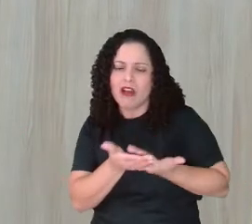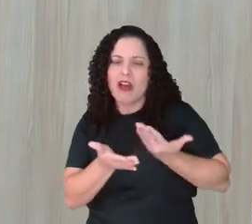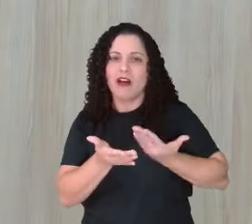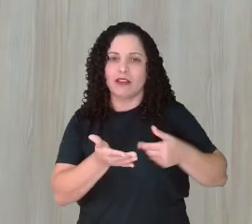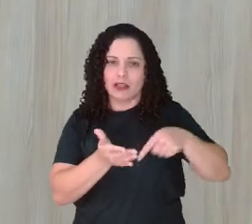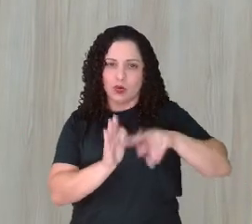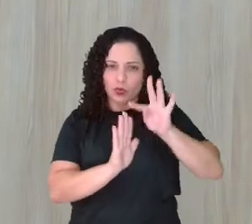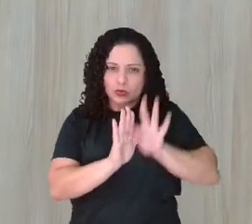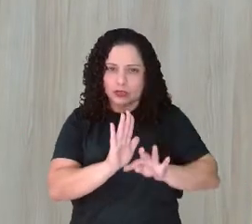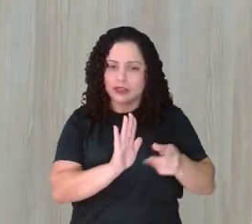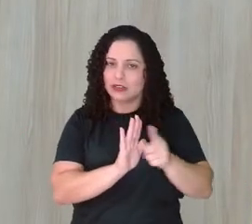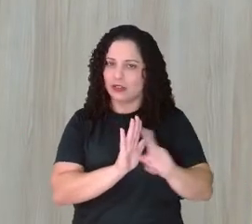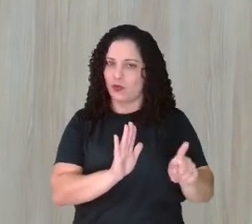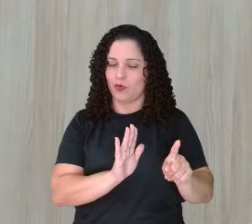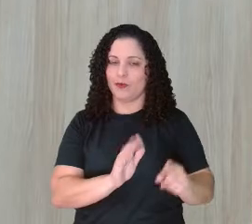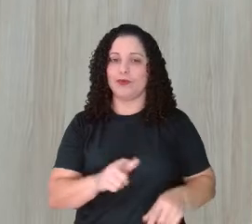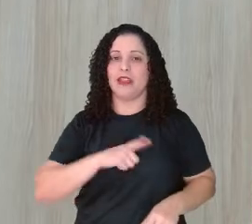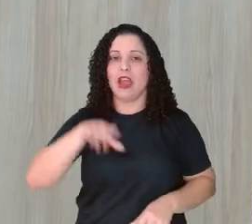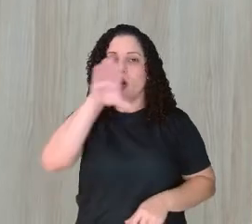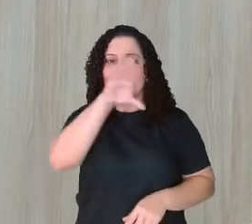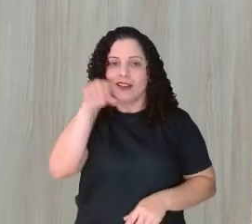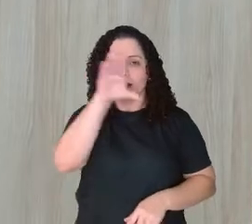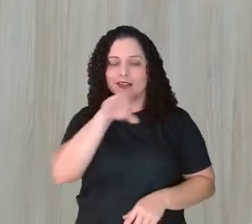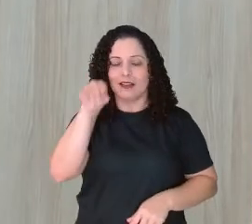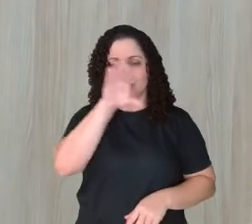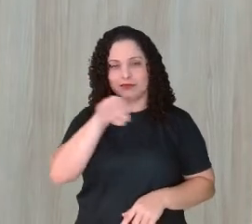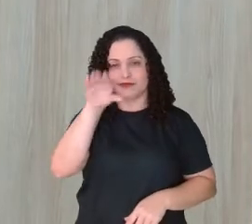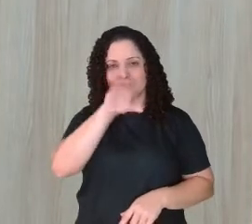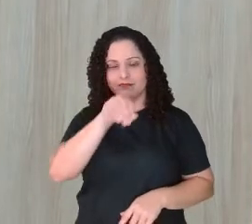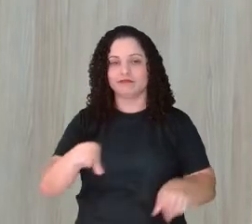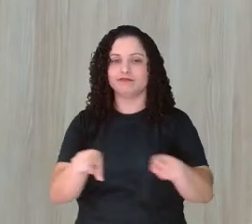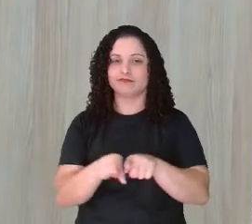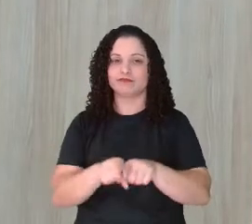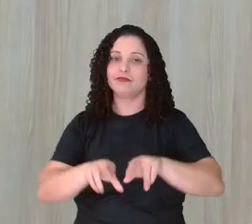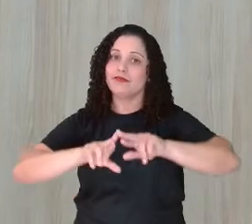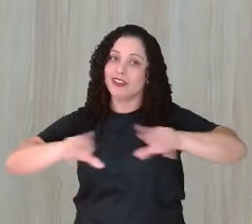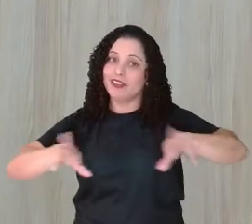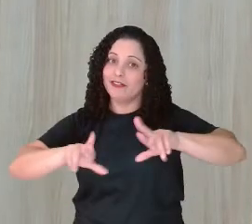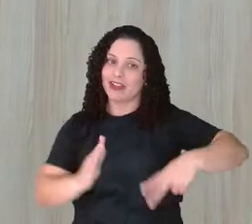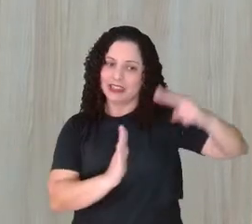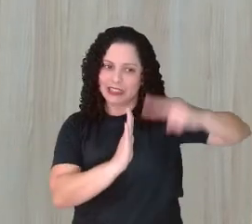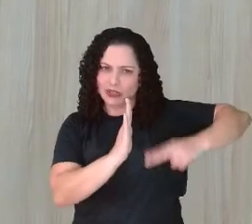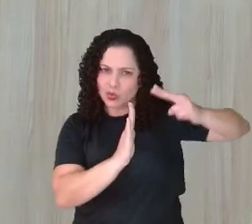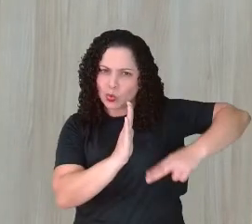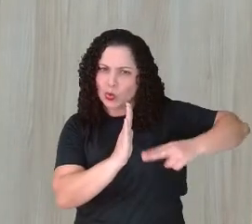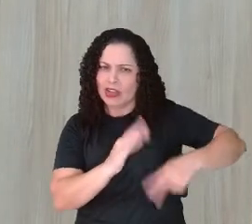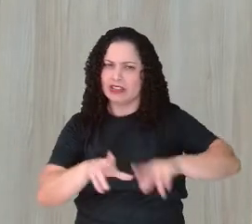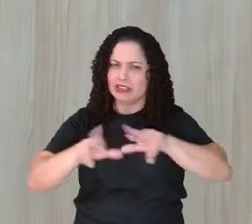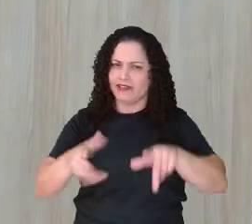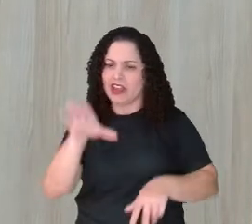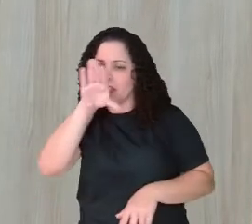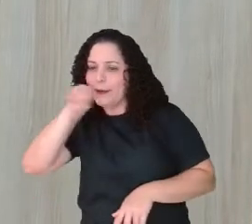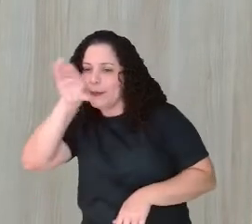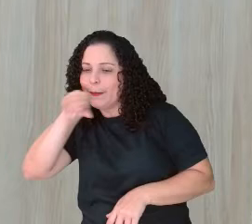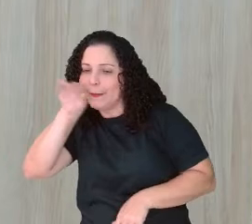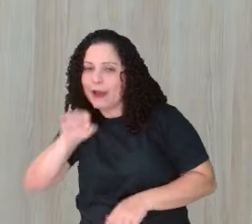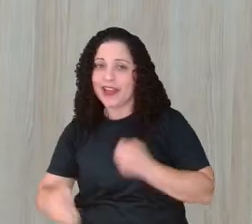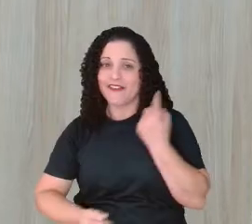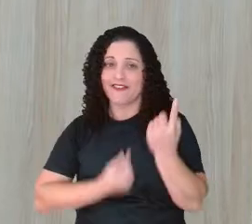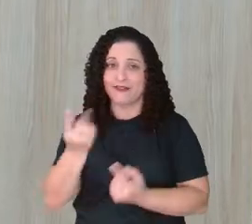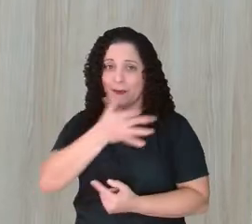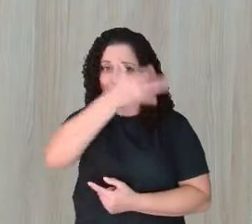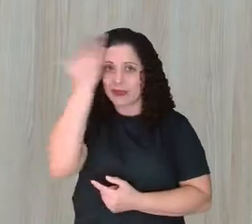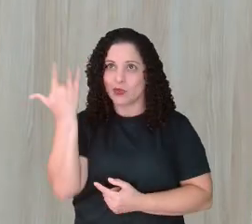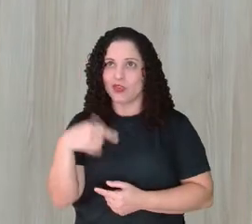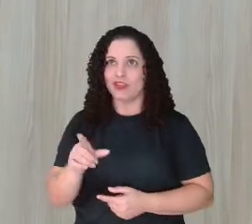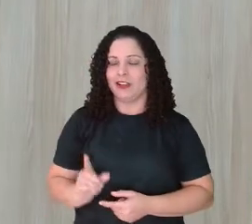lembrem disso. A gente tem oralidade. Oralidade é diferente de leitura, por isso que muita gente se pega